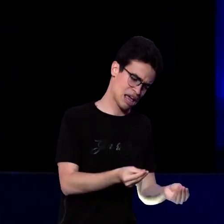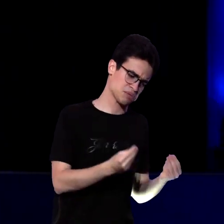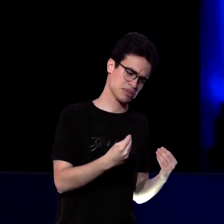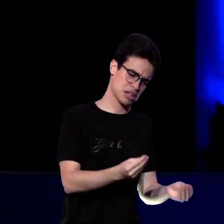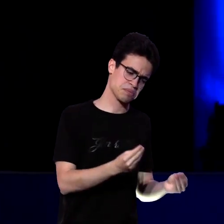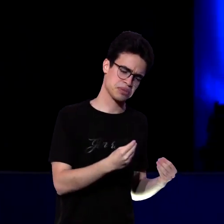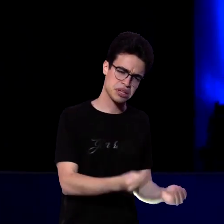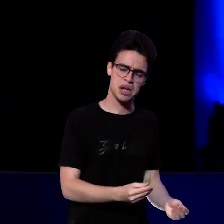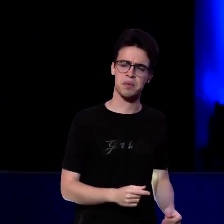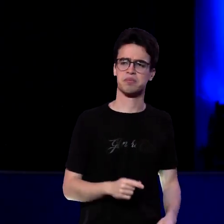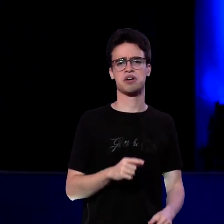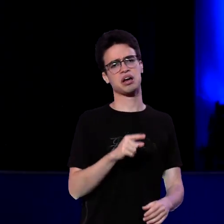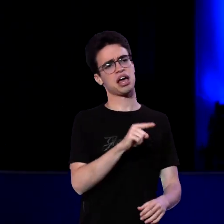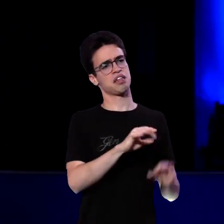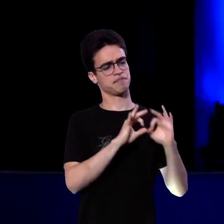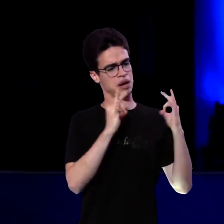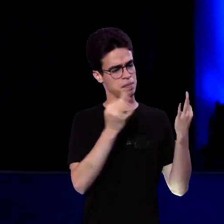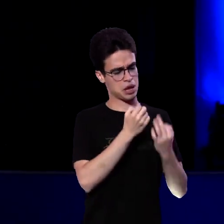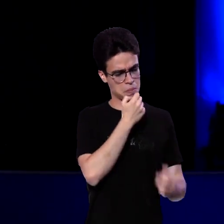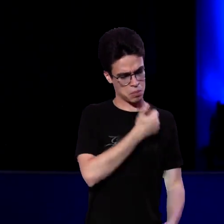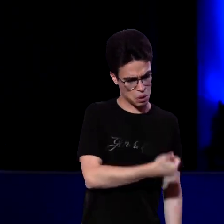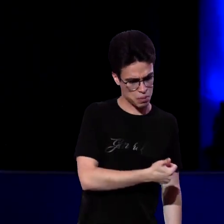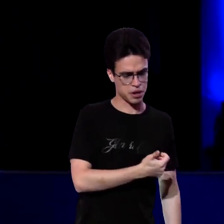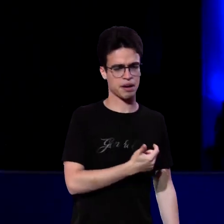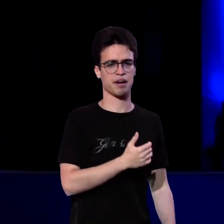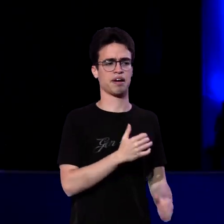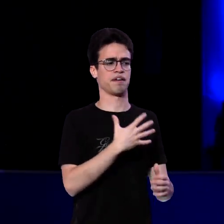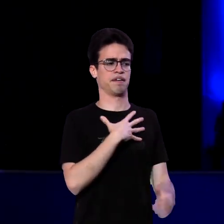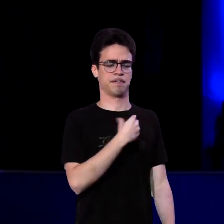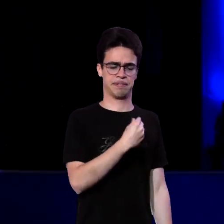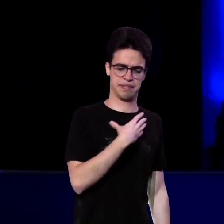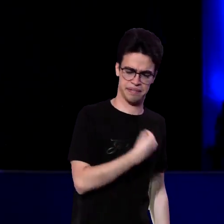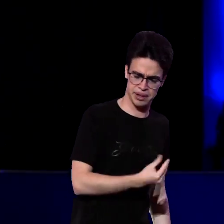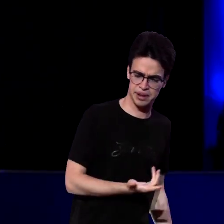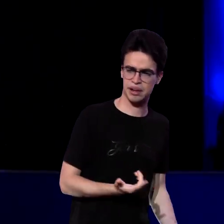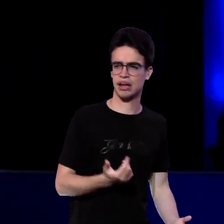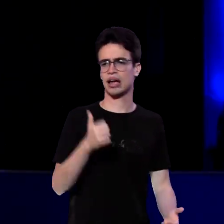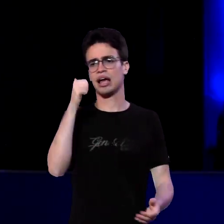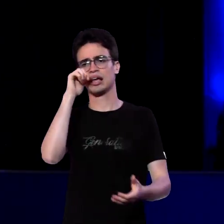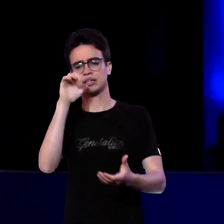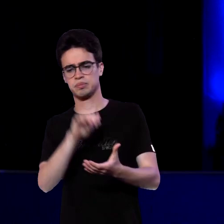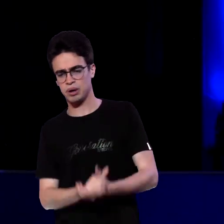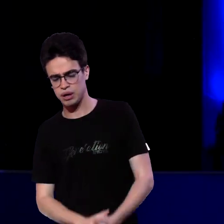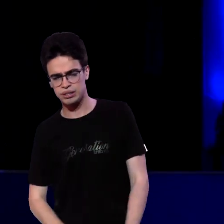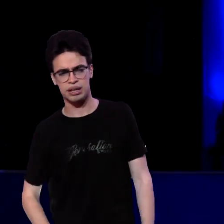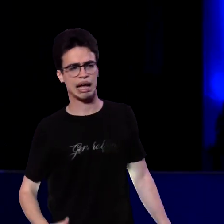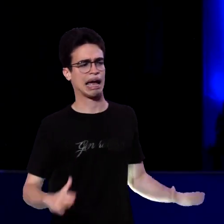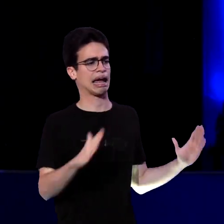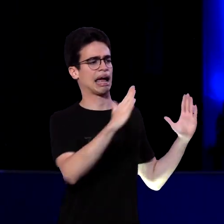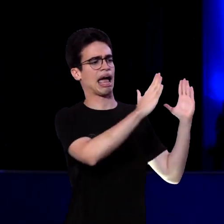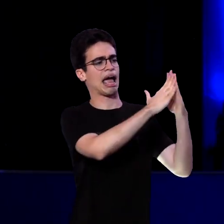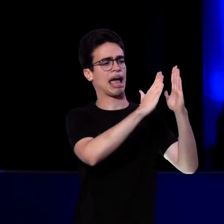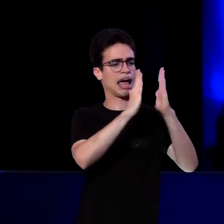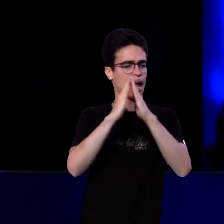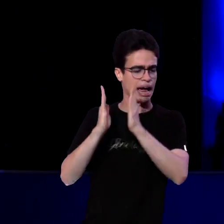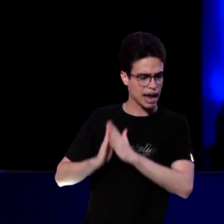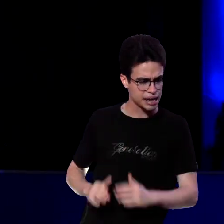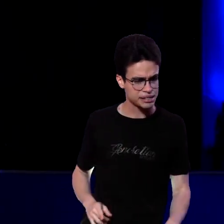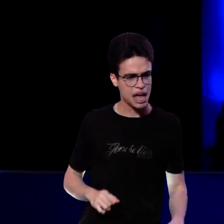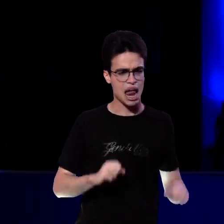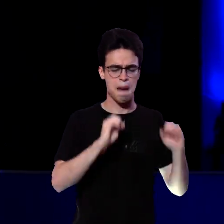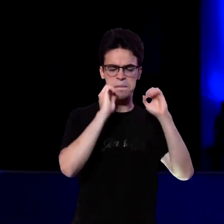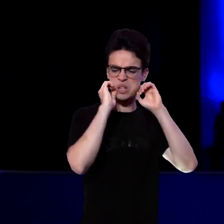que tem uma boa família, vários filhos, uma esposa, várias casas, é